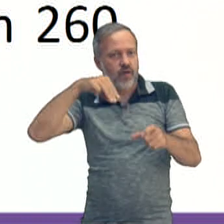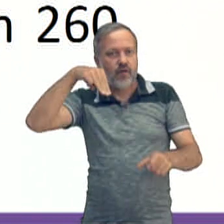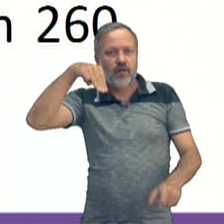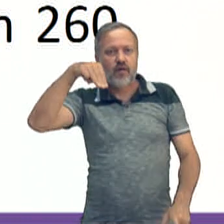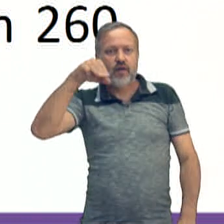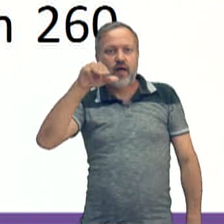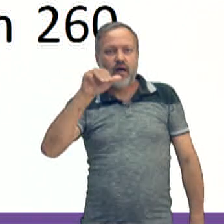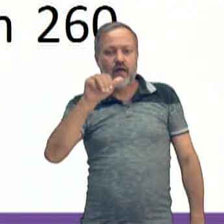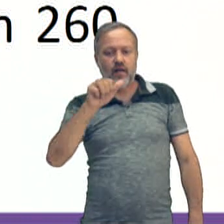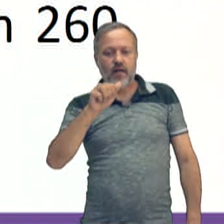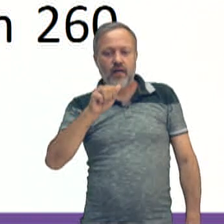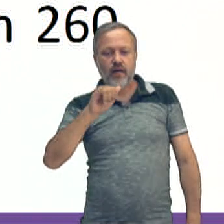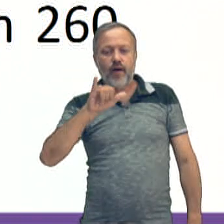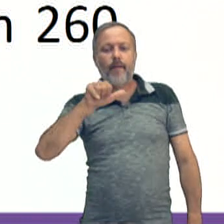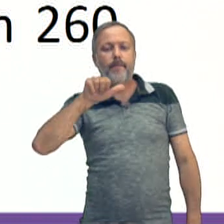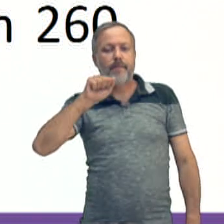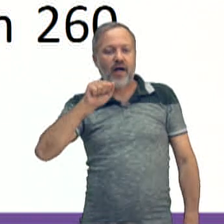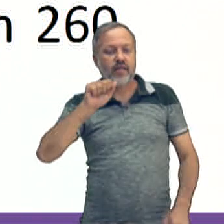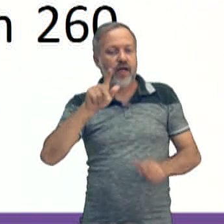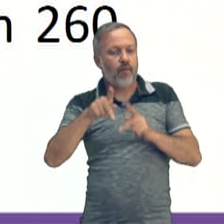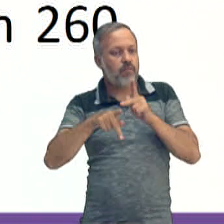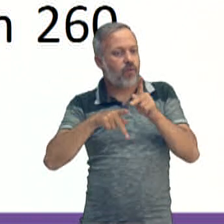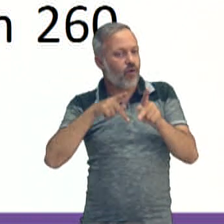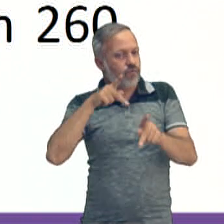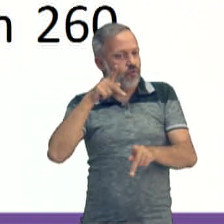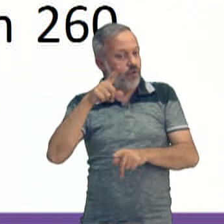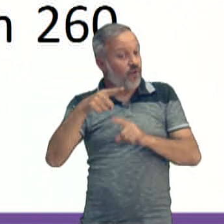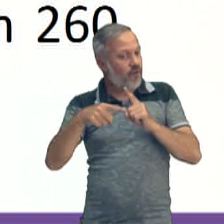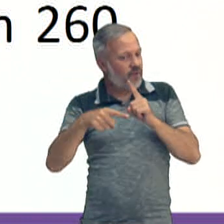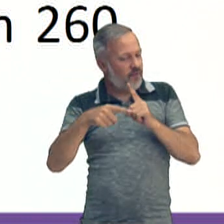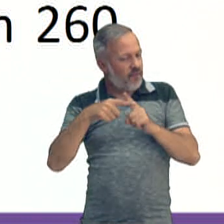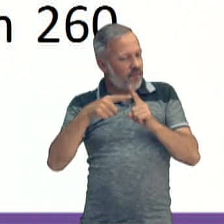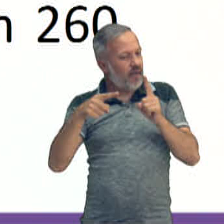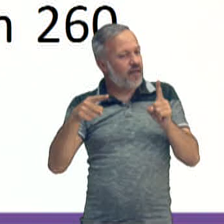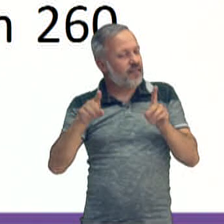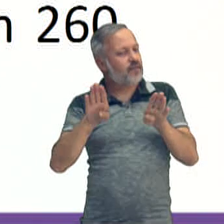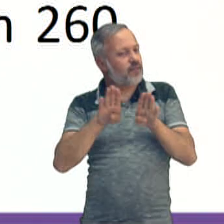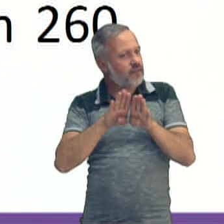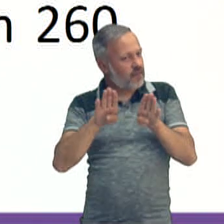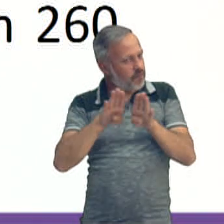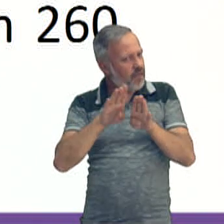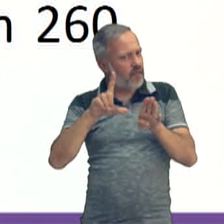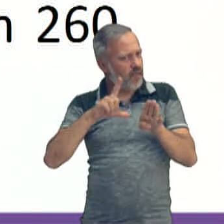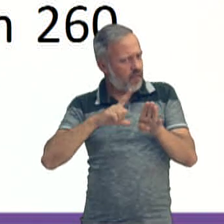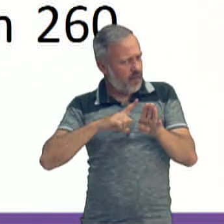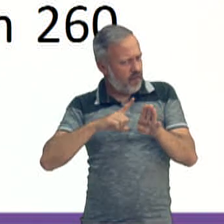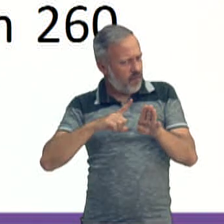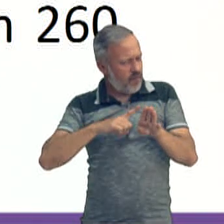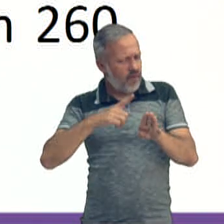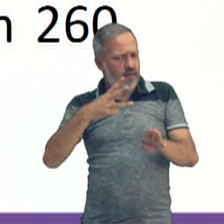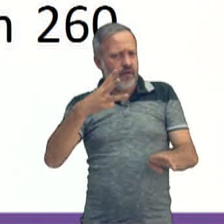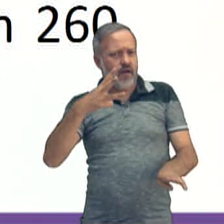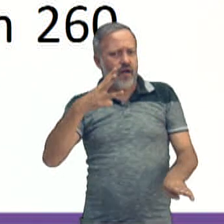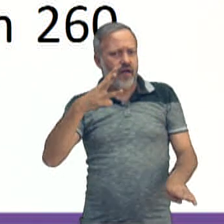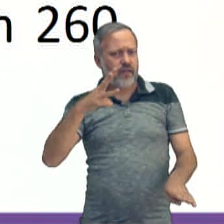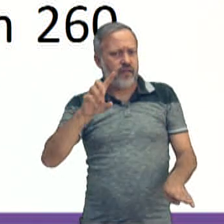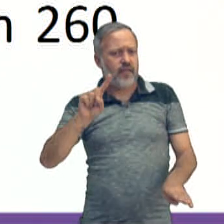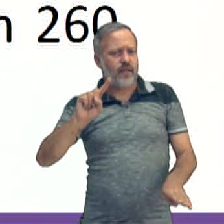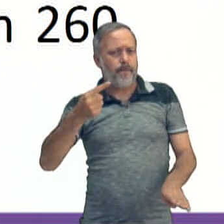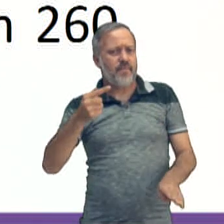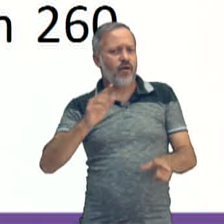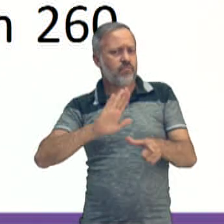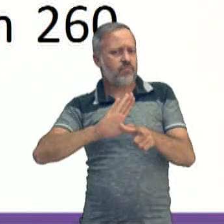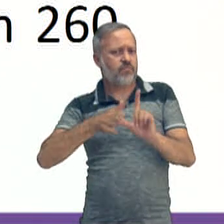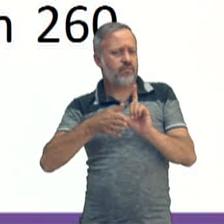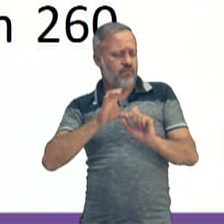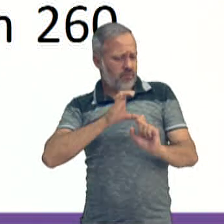mais ou menos 3.000 antes de Cristo e terminava 2.000 depois de Cristo, em 2012. E alguns diziam que era o fim do mundo.